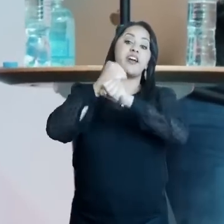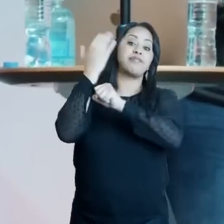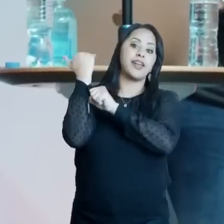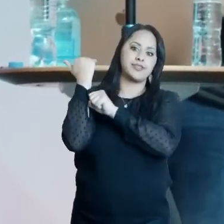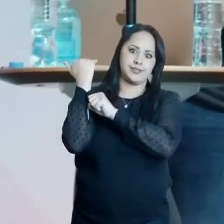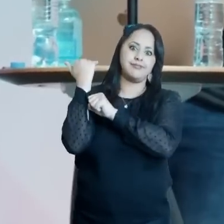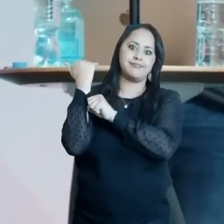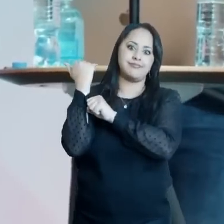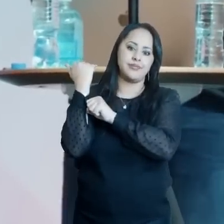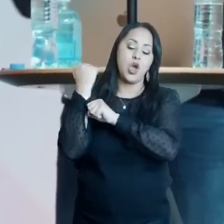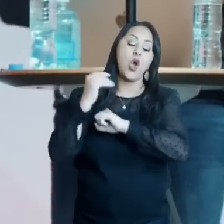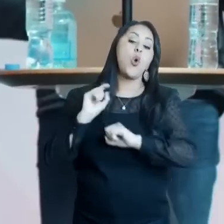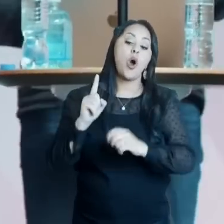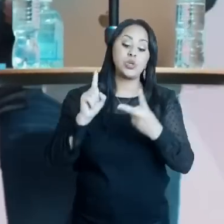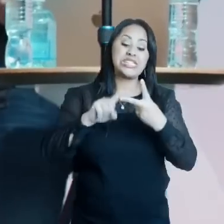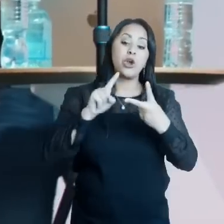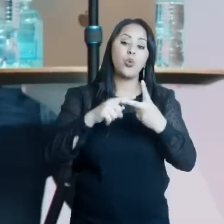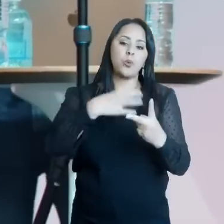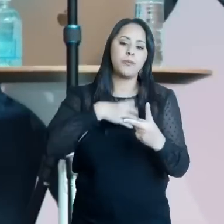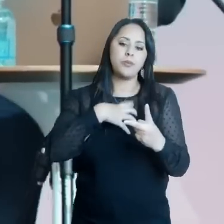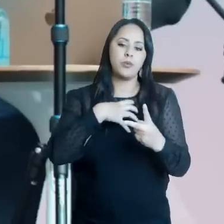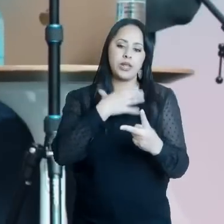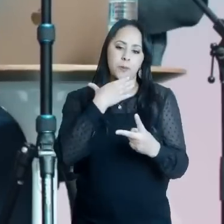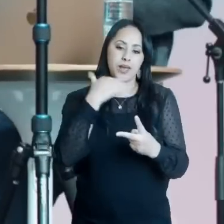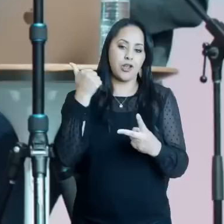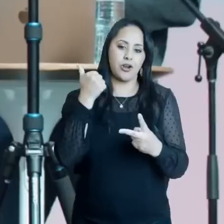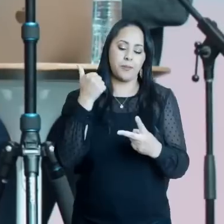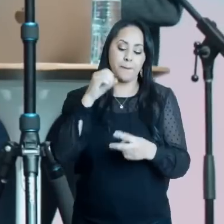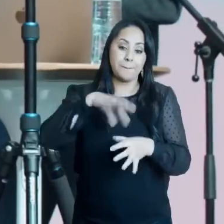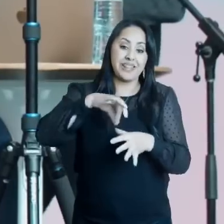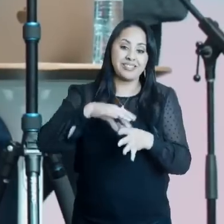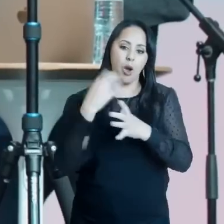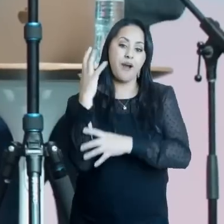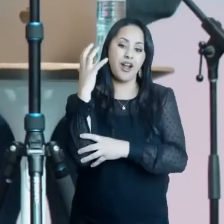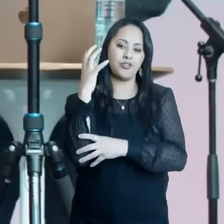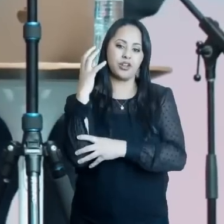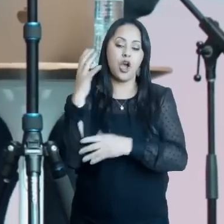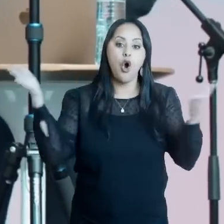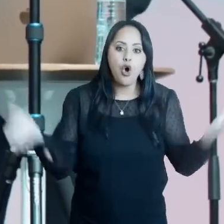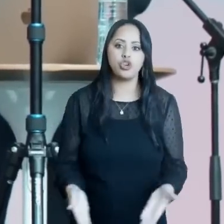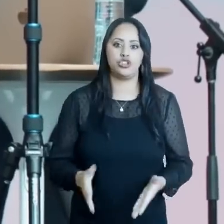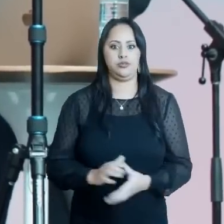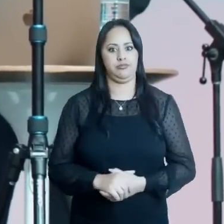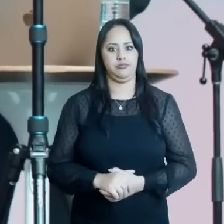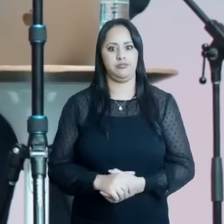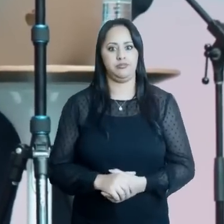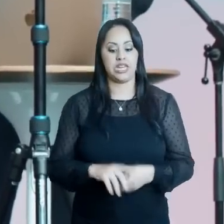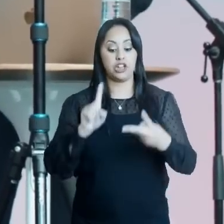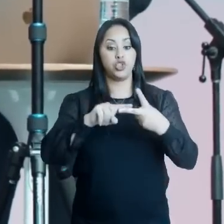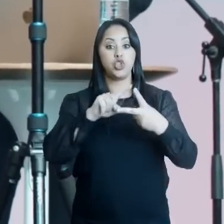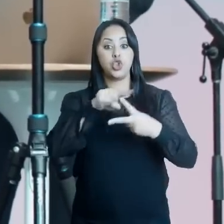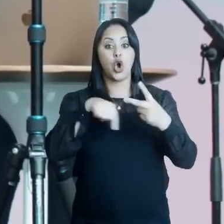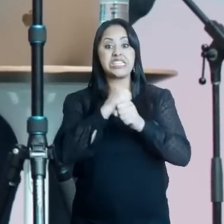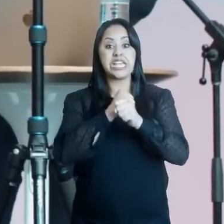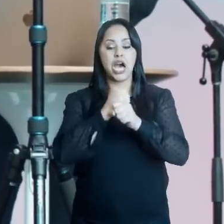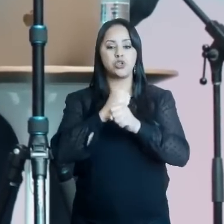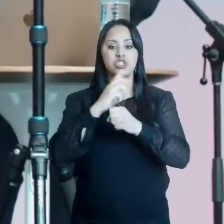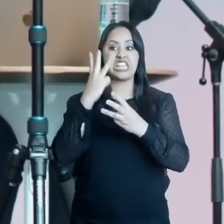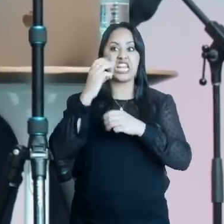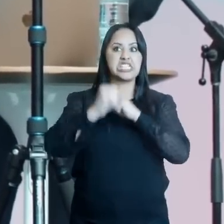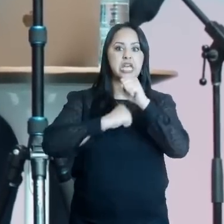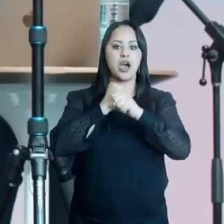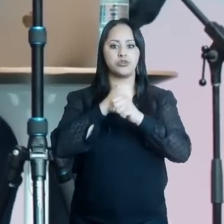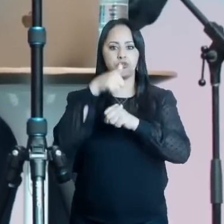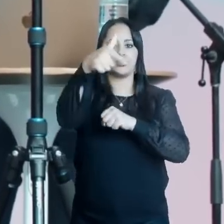segundo melhor momento de plantar uma árvore? Hoje, porque daí você tem fruto daqui 5 anos, você tem fruto daqui 2 anos. Ah, mas é, Kaiser, fruto